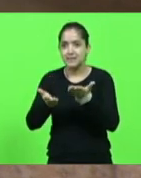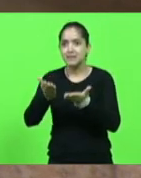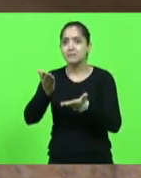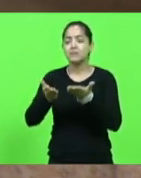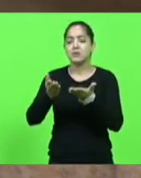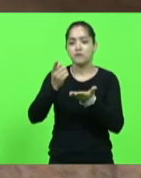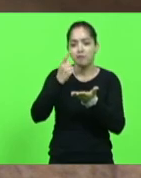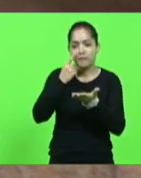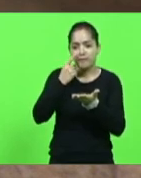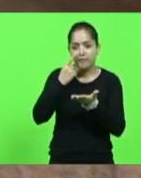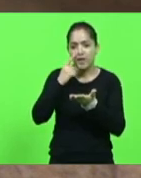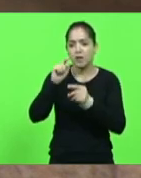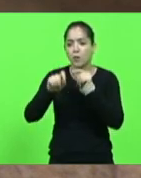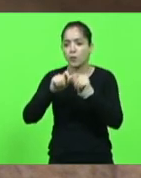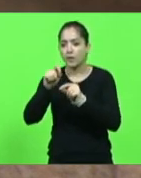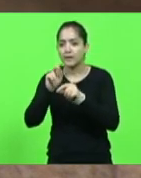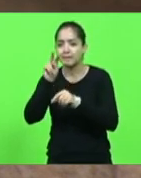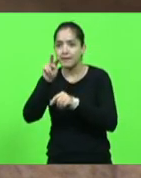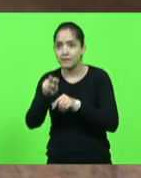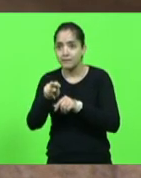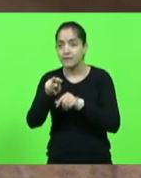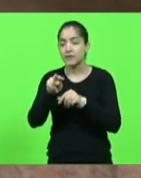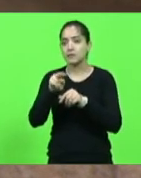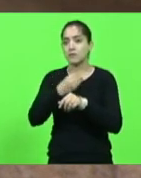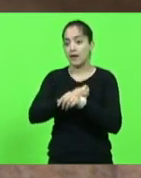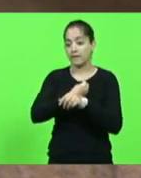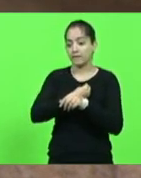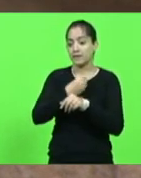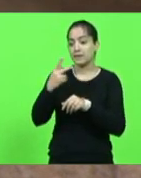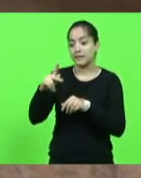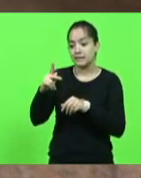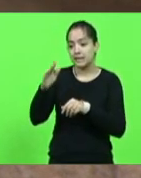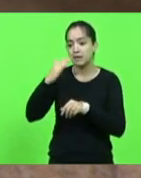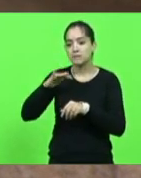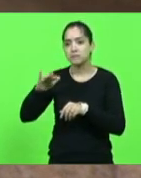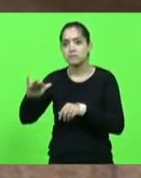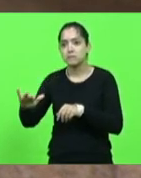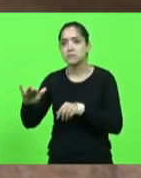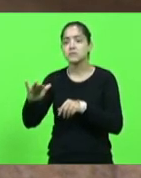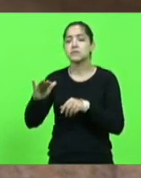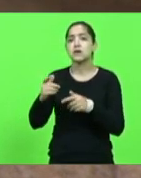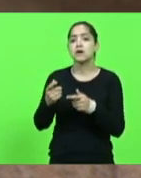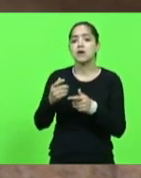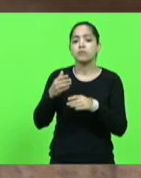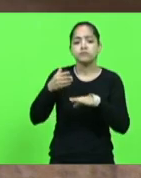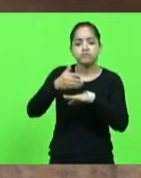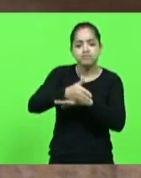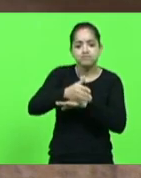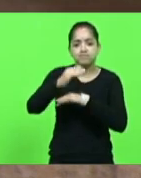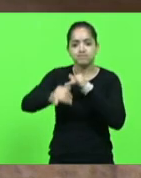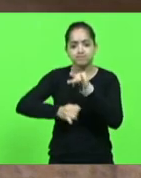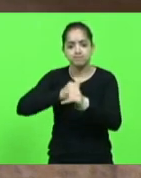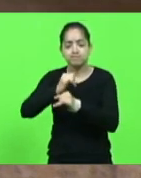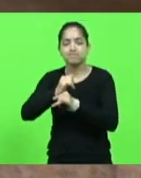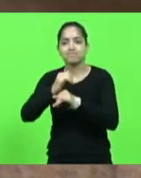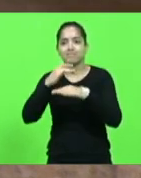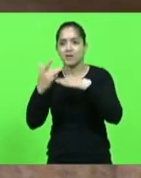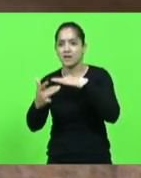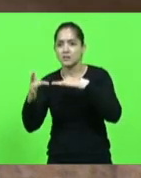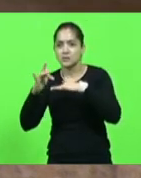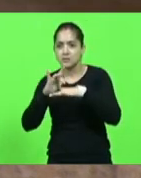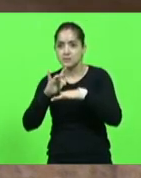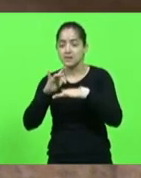acompanhar a vida dessa criança, o que ela faz quando ela usa redes sociais, quando ela utiliza a